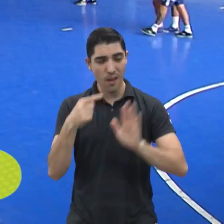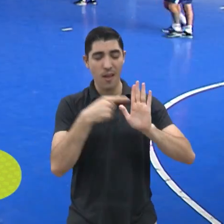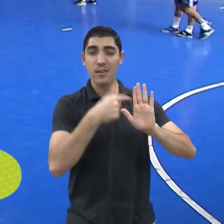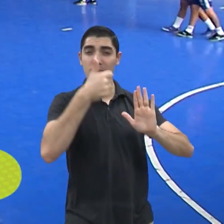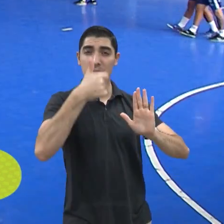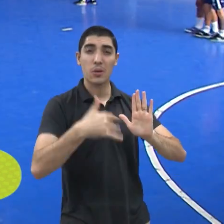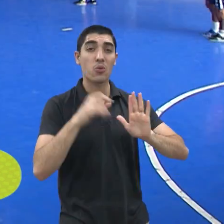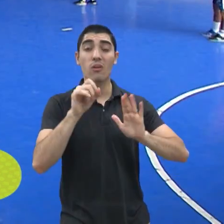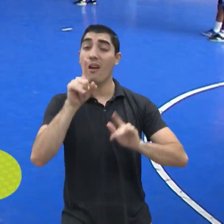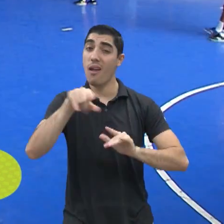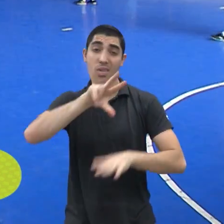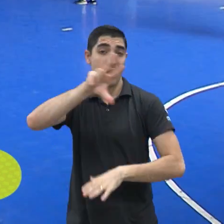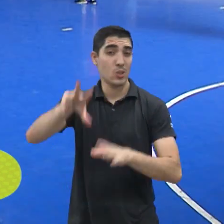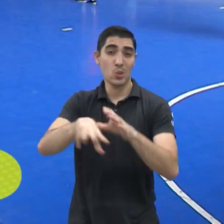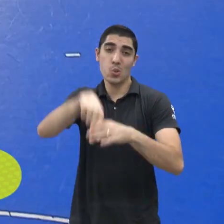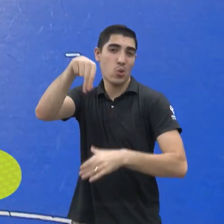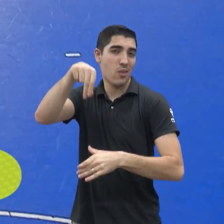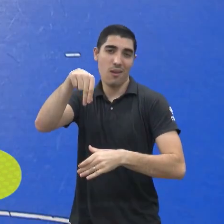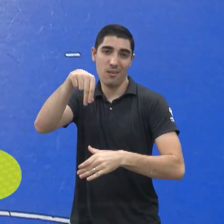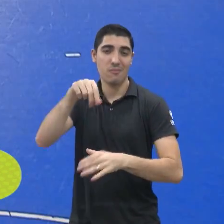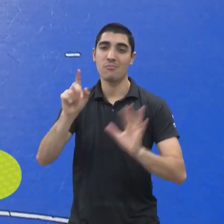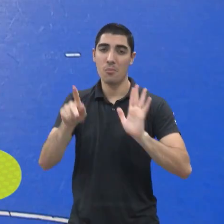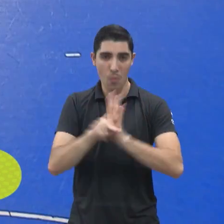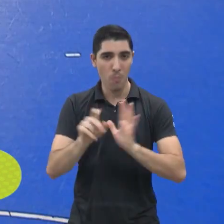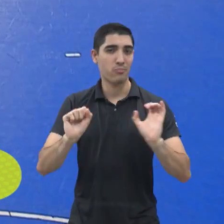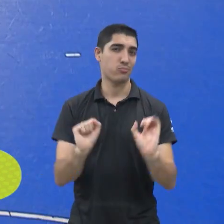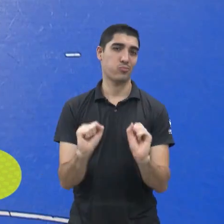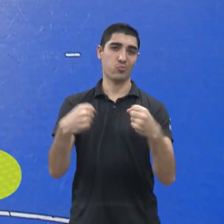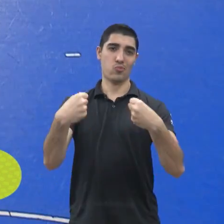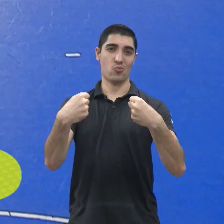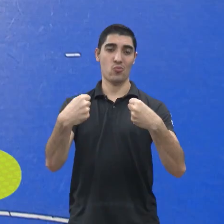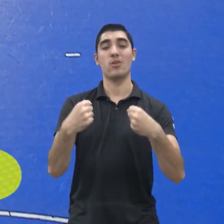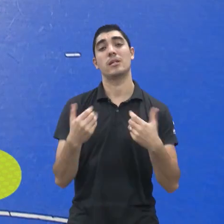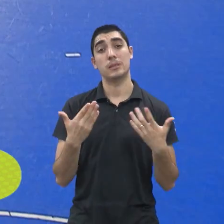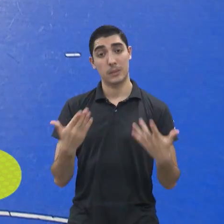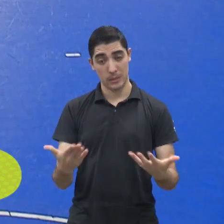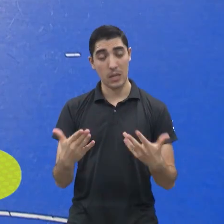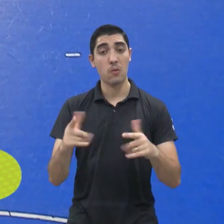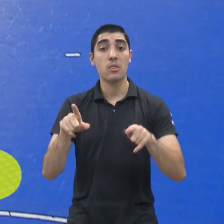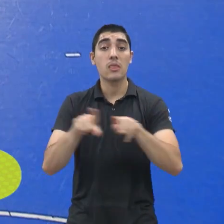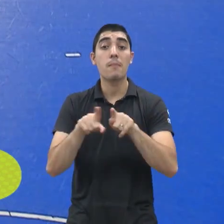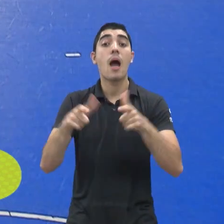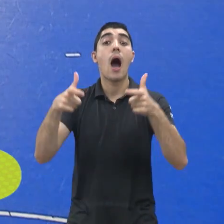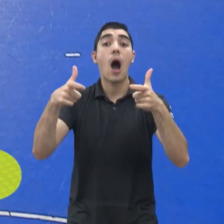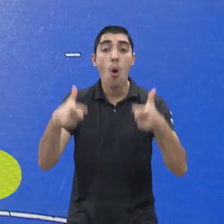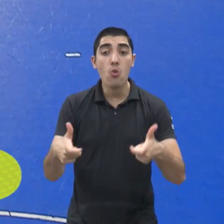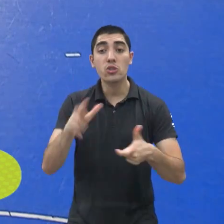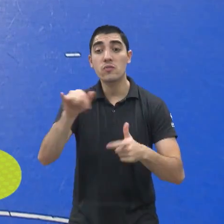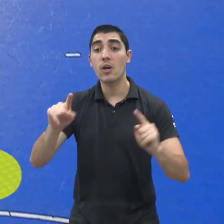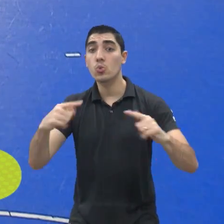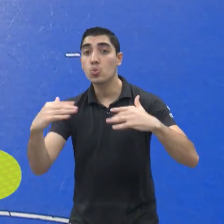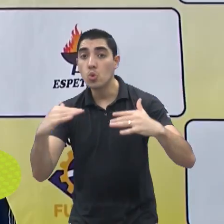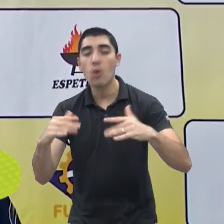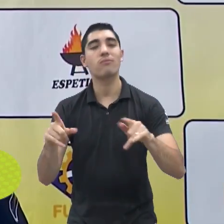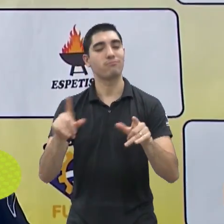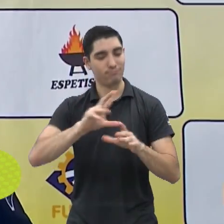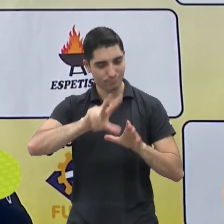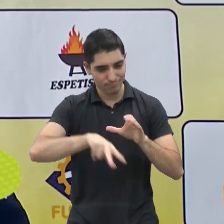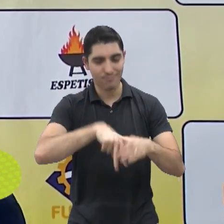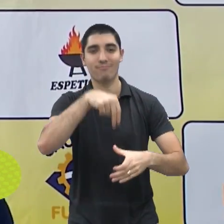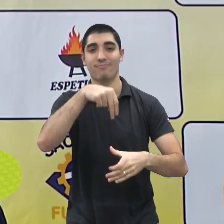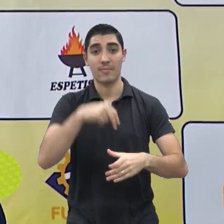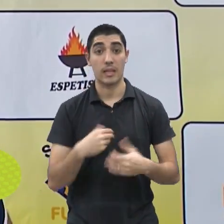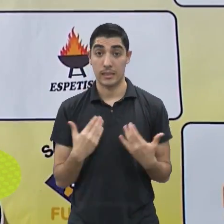de sorteio como critério para escolher o adversário e o mando de quadra das oitavas. Por isso, a